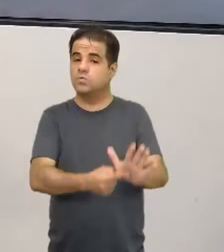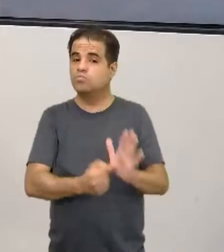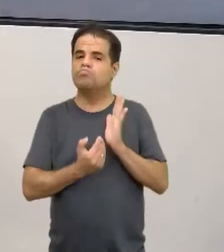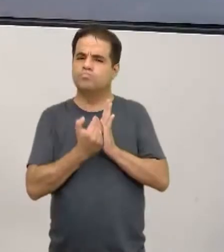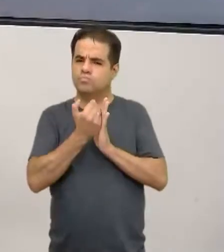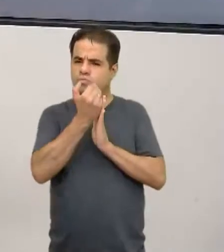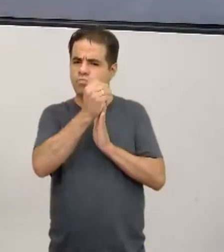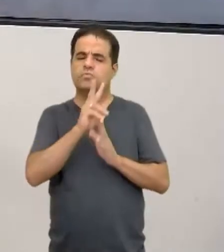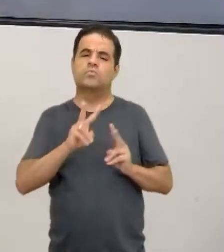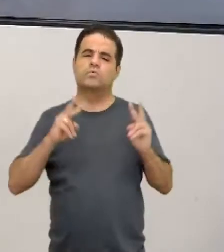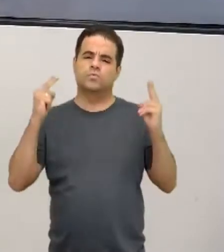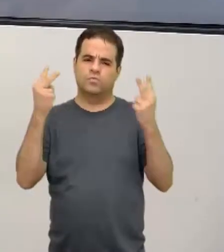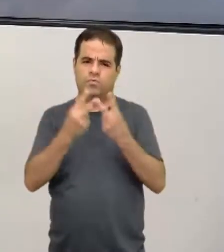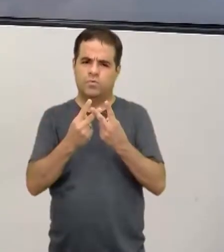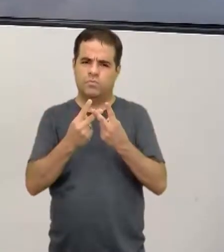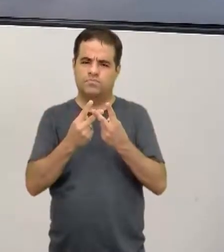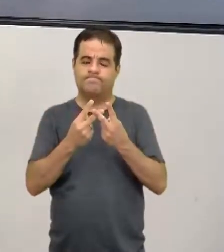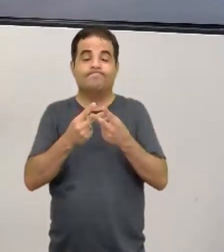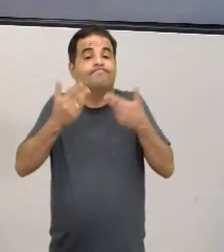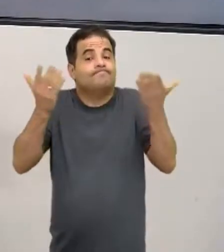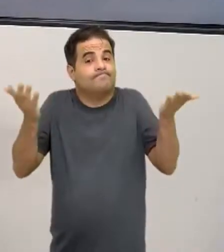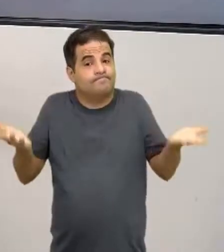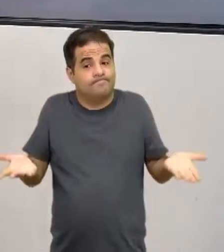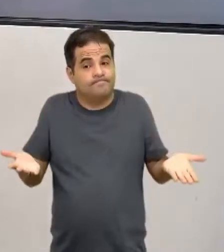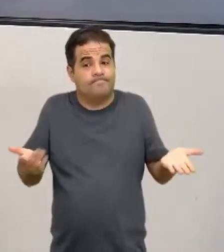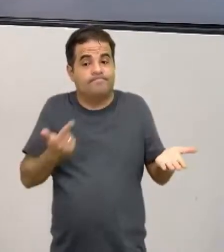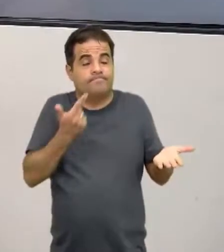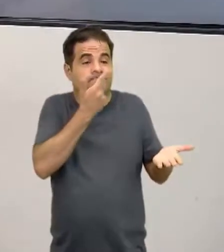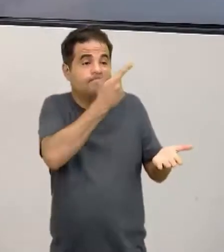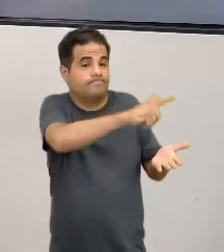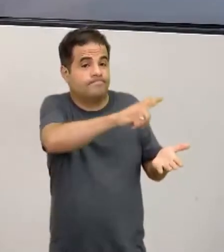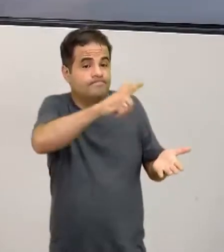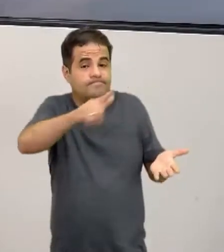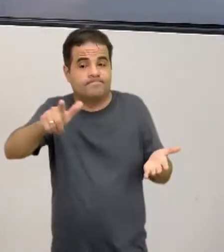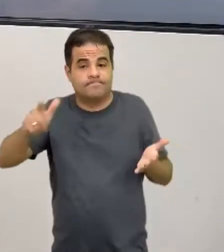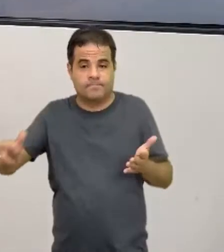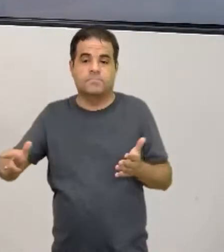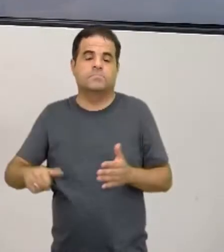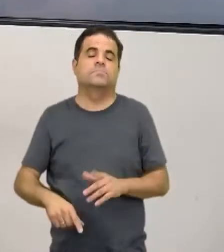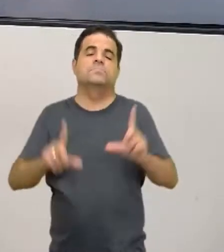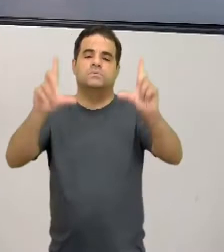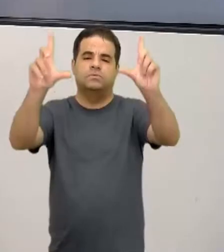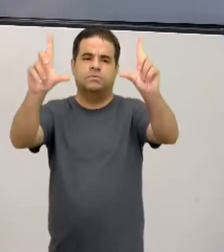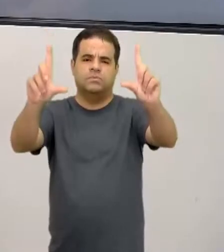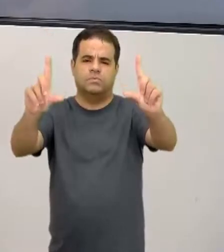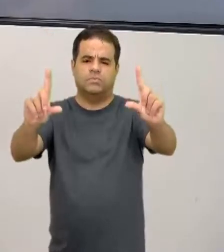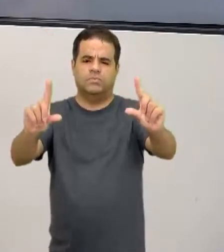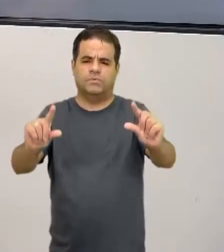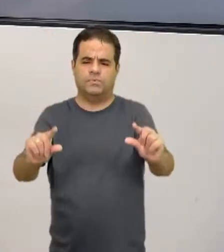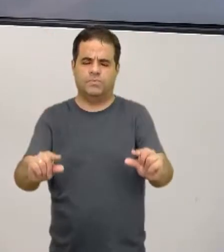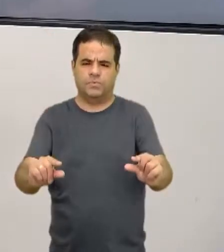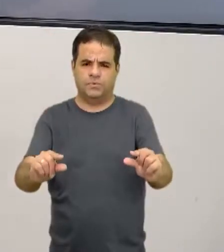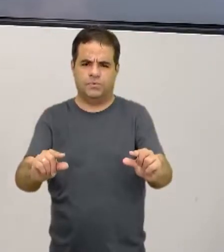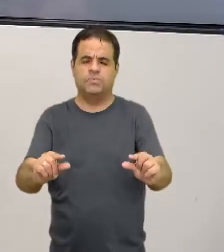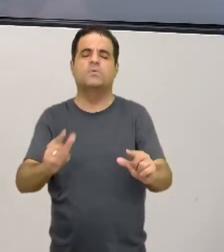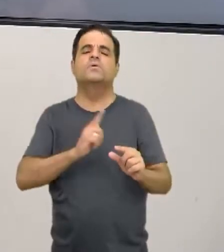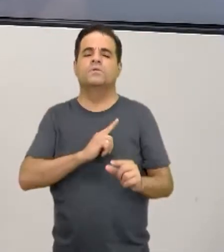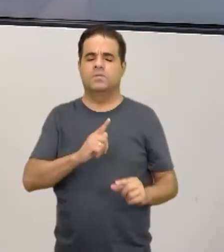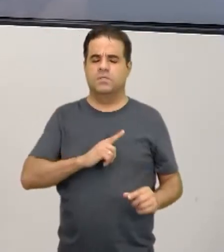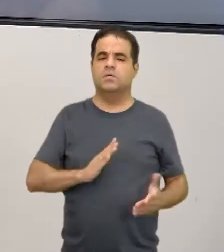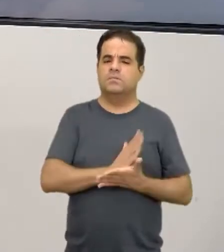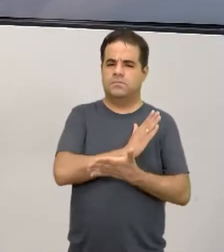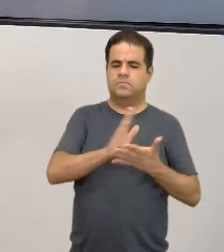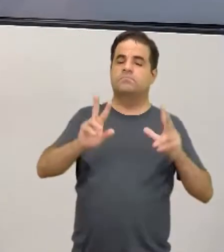um aumento do volume. Mas outros acabam indicando redução. Exato. Então, tem aí